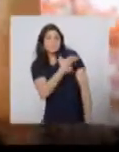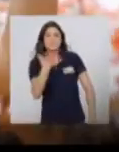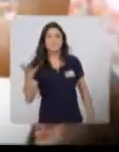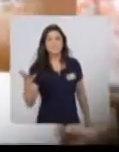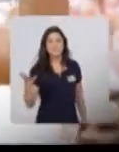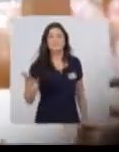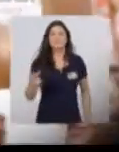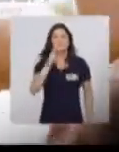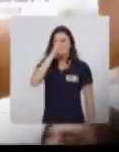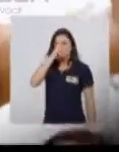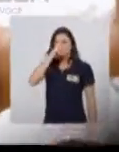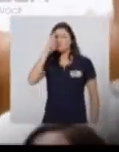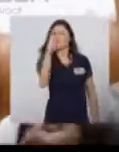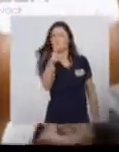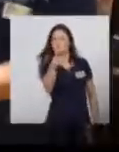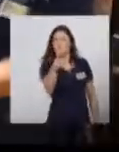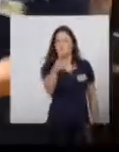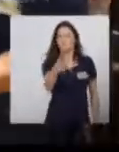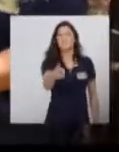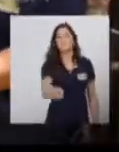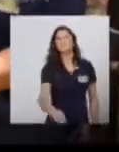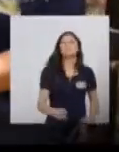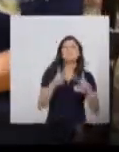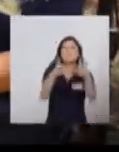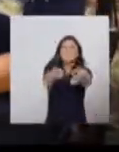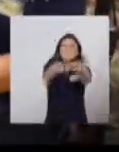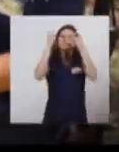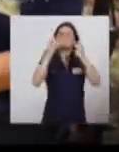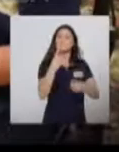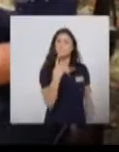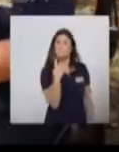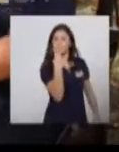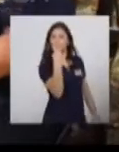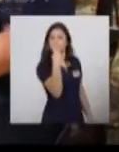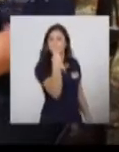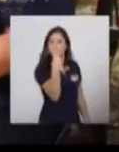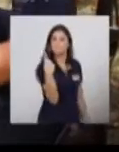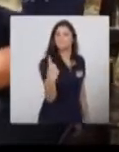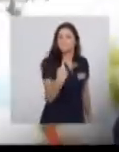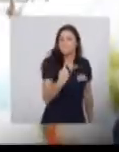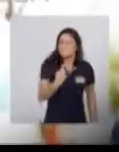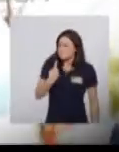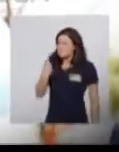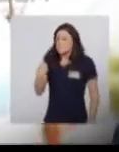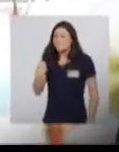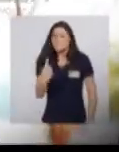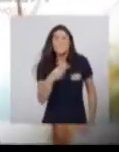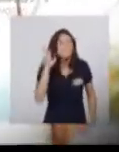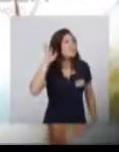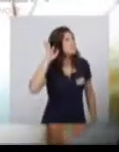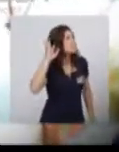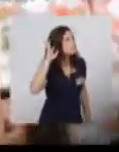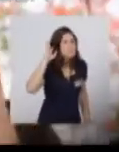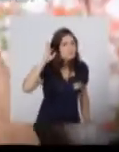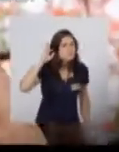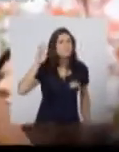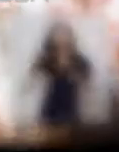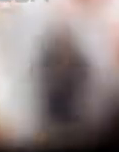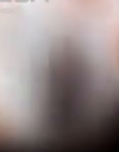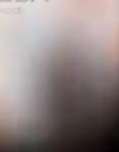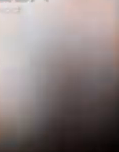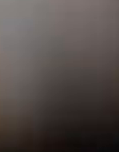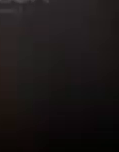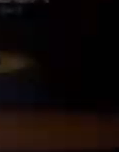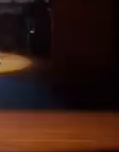é muita emoção, descobre sozinho na vida o som do coração.